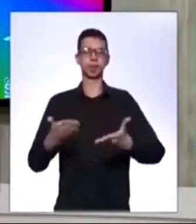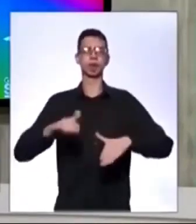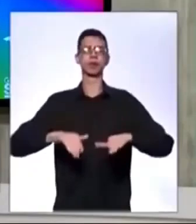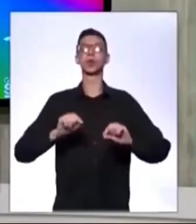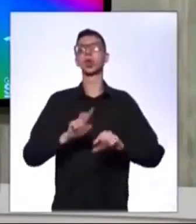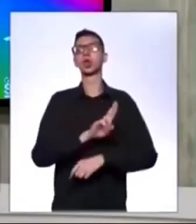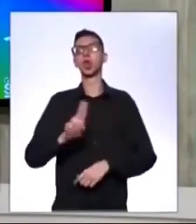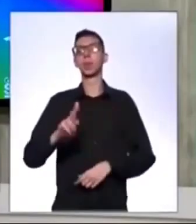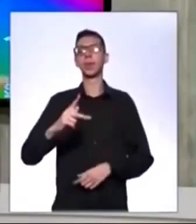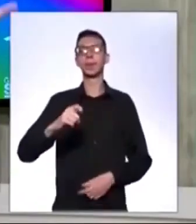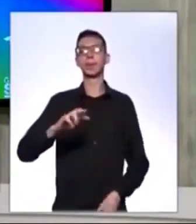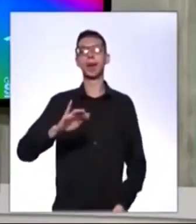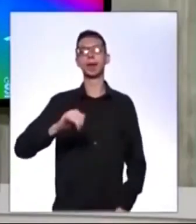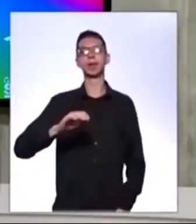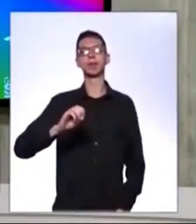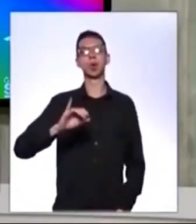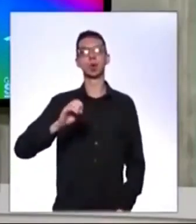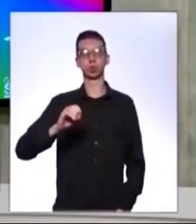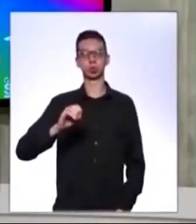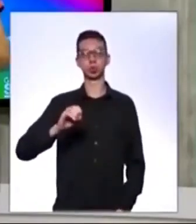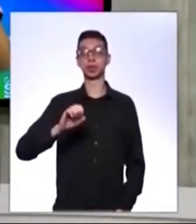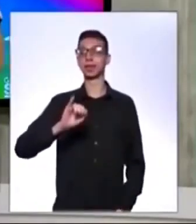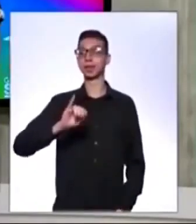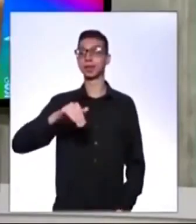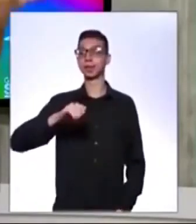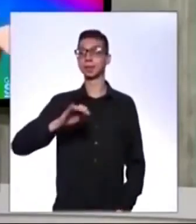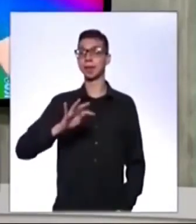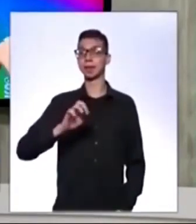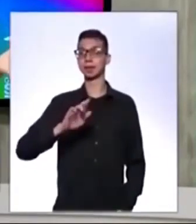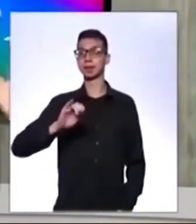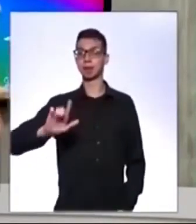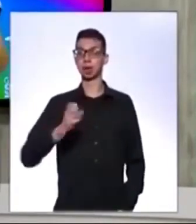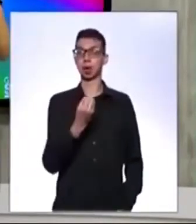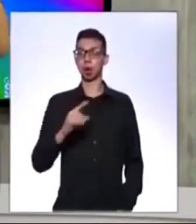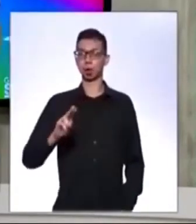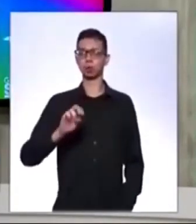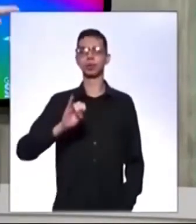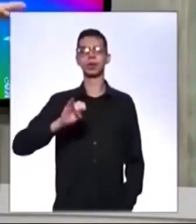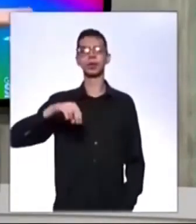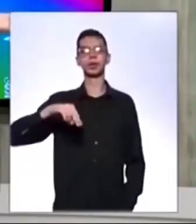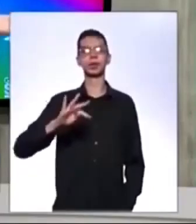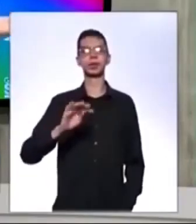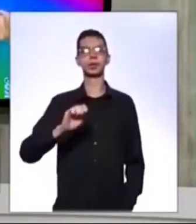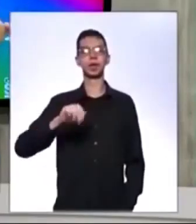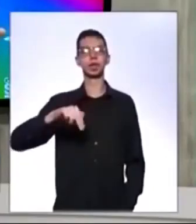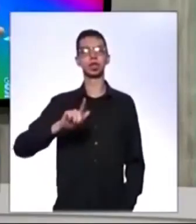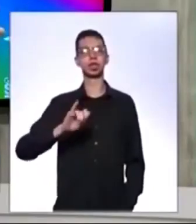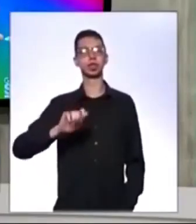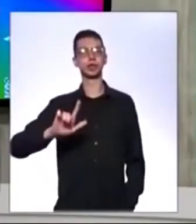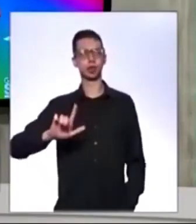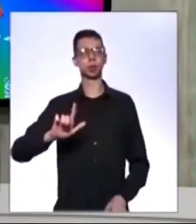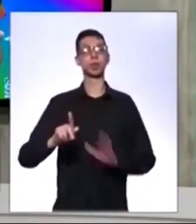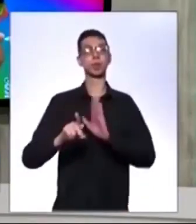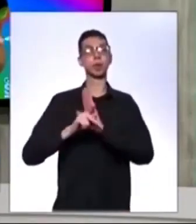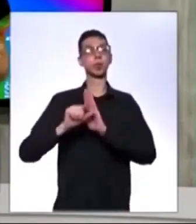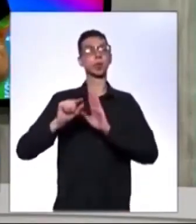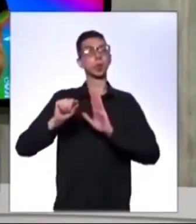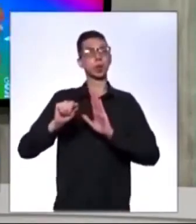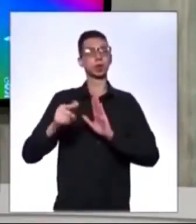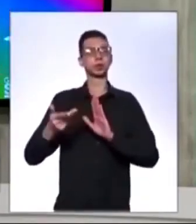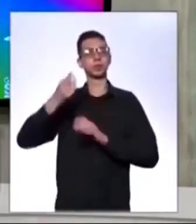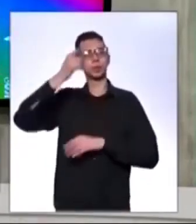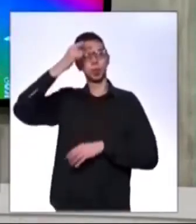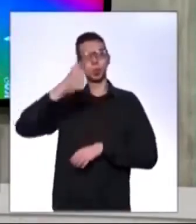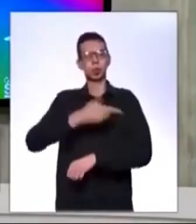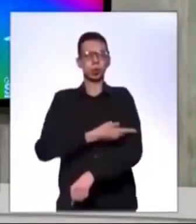patrimônio imaterial ou intangível. Nós não vamos conhecer todas, mas vamos conhecer algumas danças importantes do Brasil hoje, tá